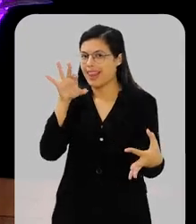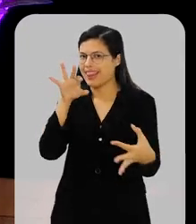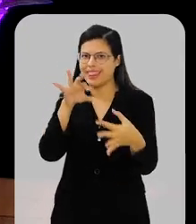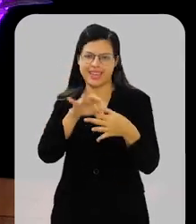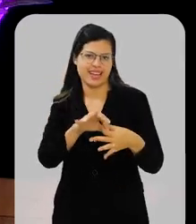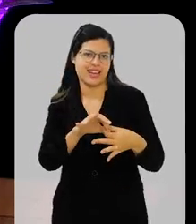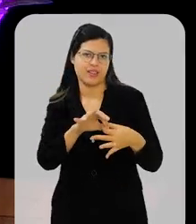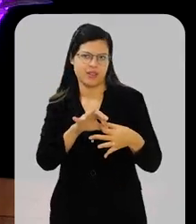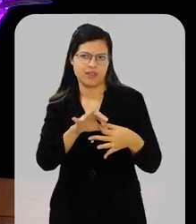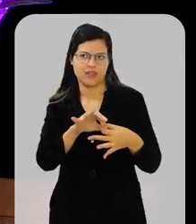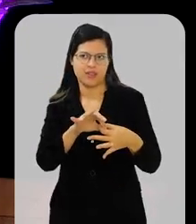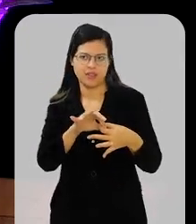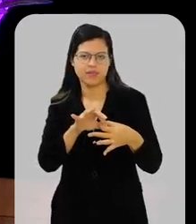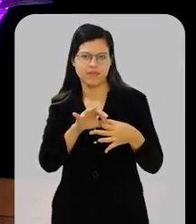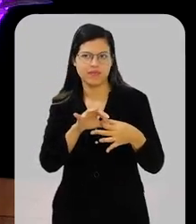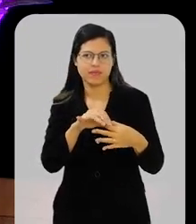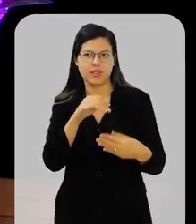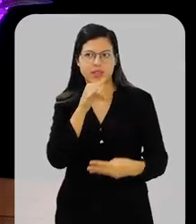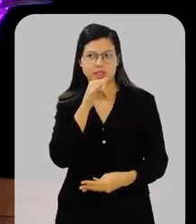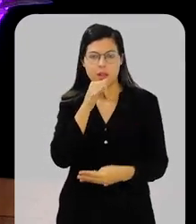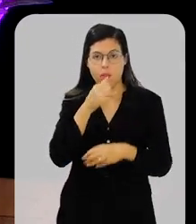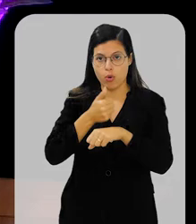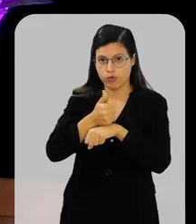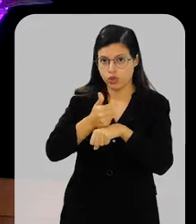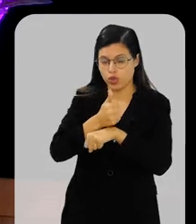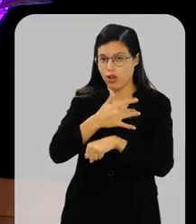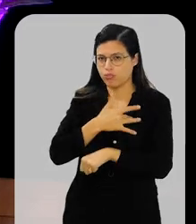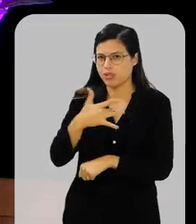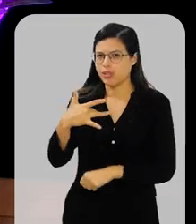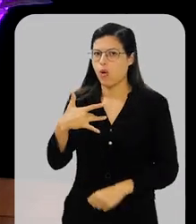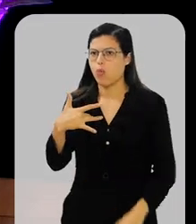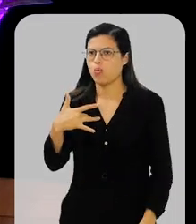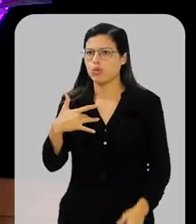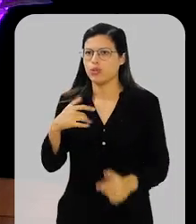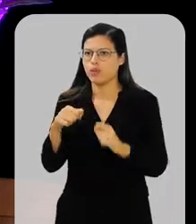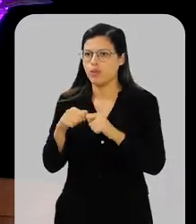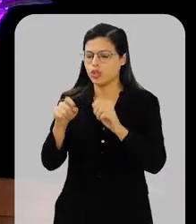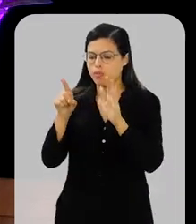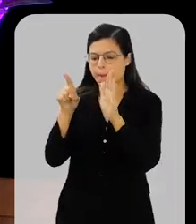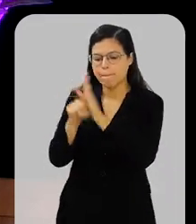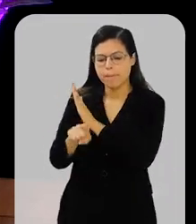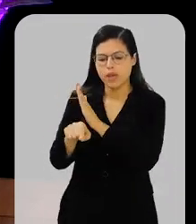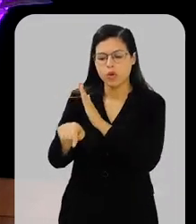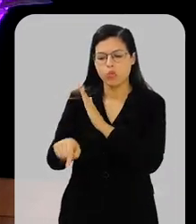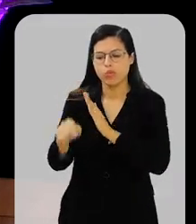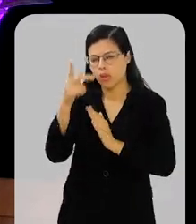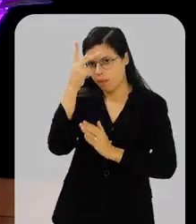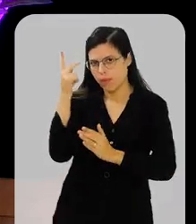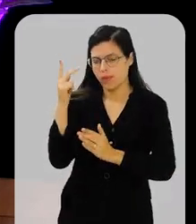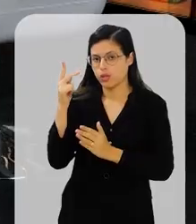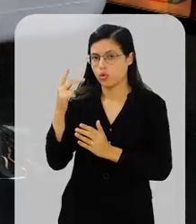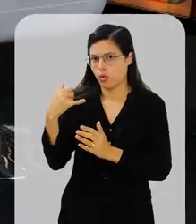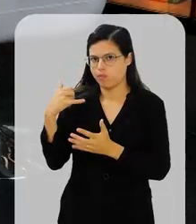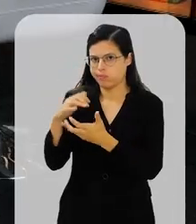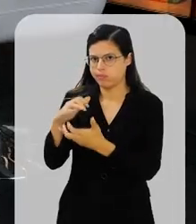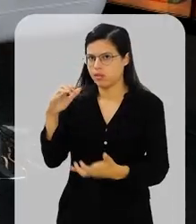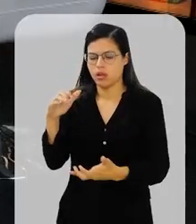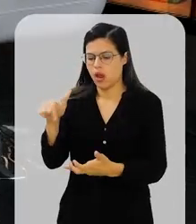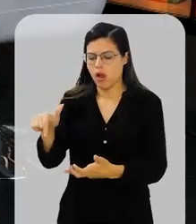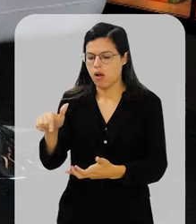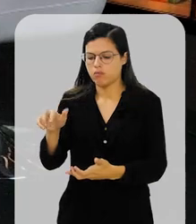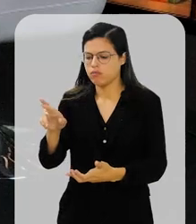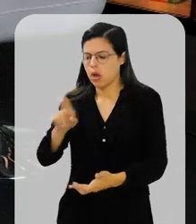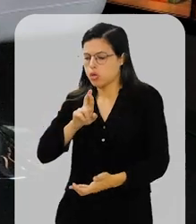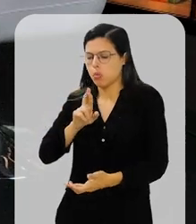ligada ao seu algoz. Então, se o profissional de saúde ele faz alguma pergunta diretamente a essa pessoa